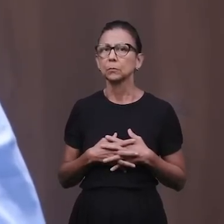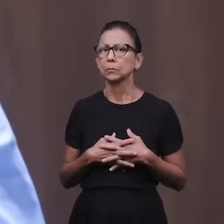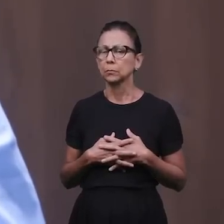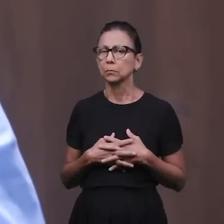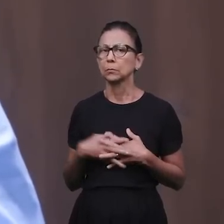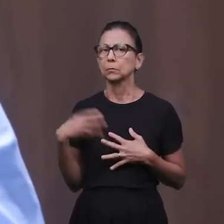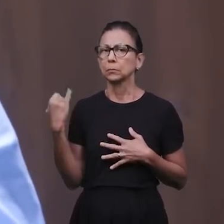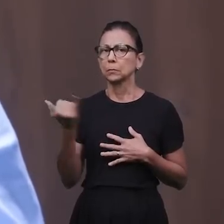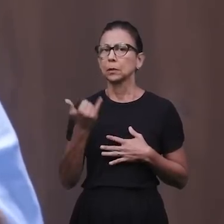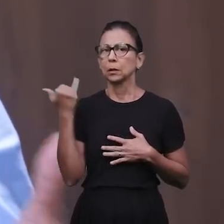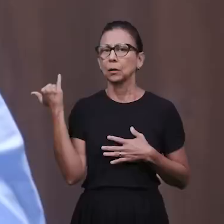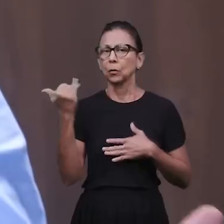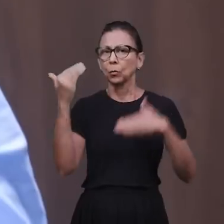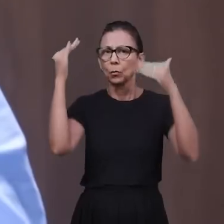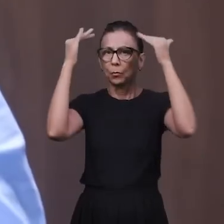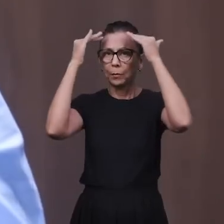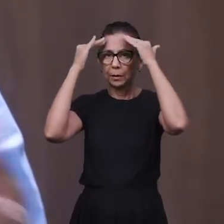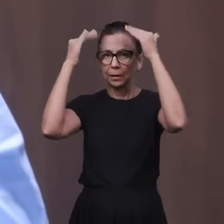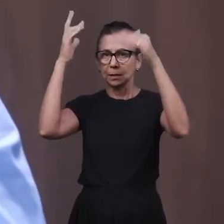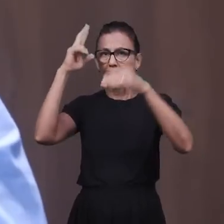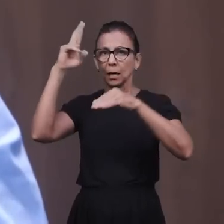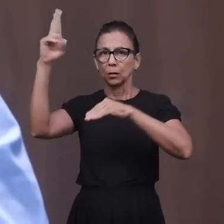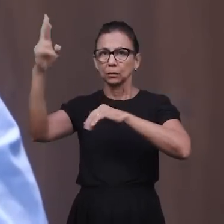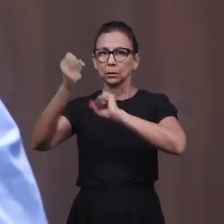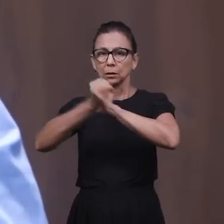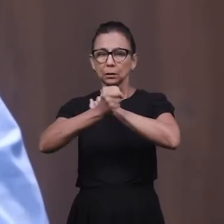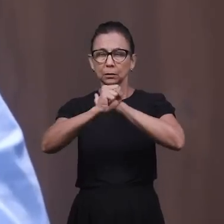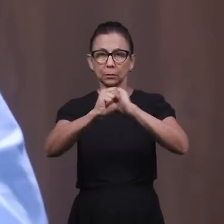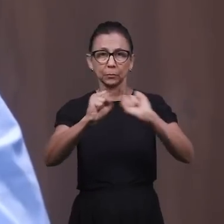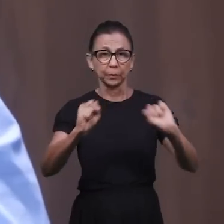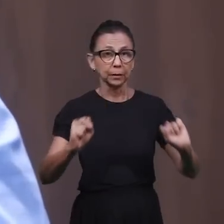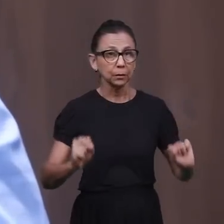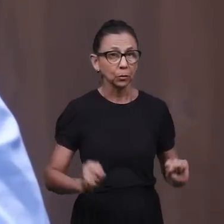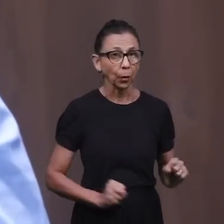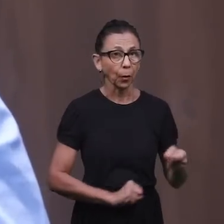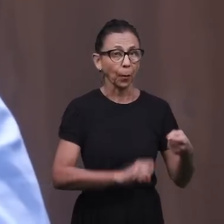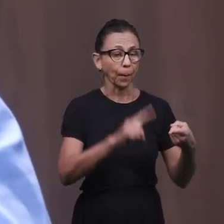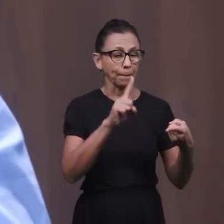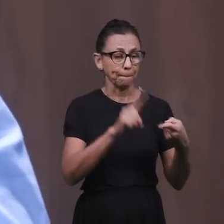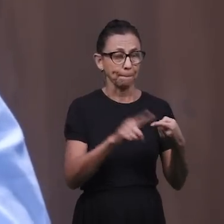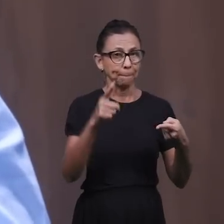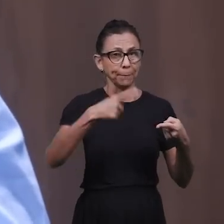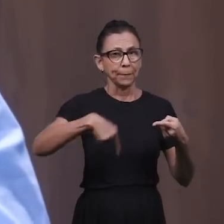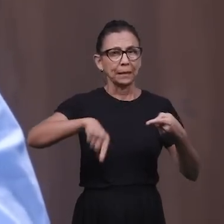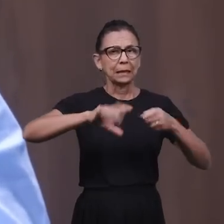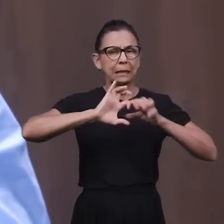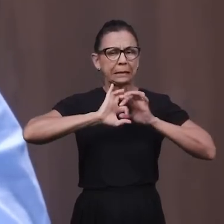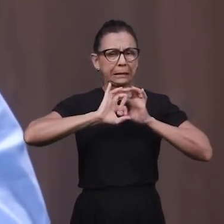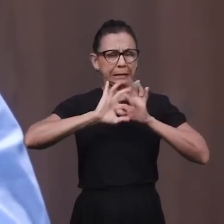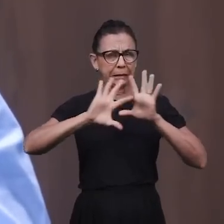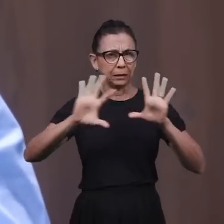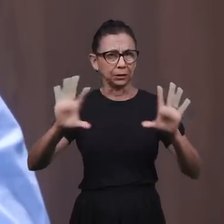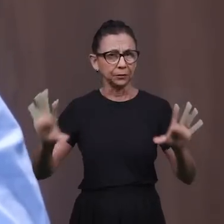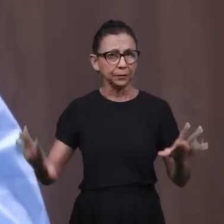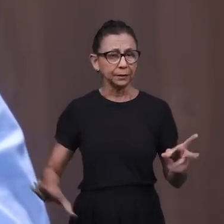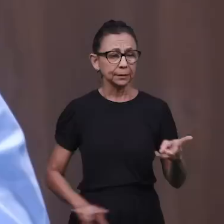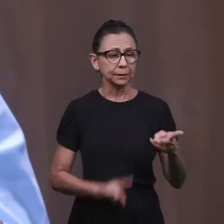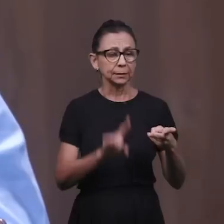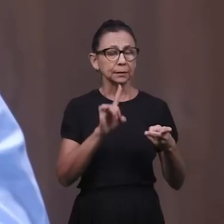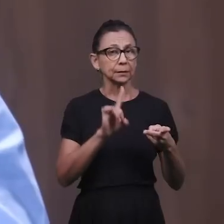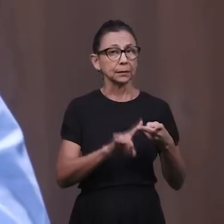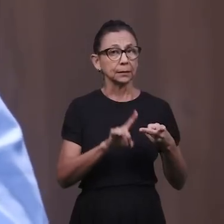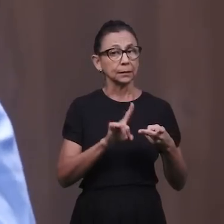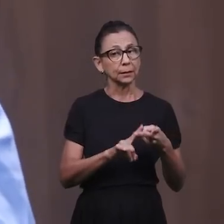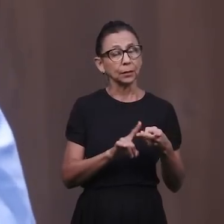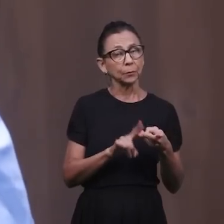mesmo tempo, sermos convenientes a quem nos libertou. Há essa intimidade. Então, aquilo que o Espírito